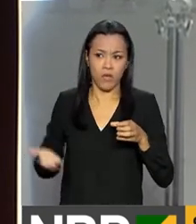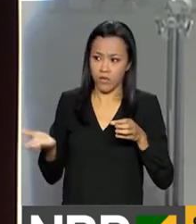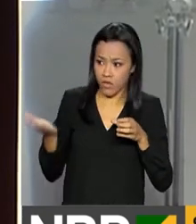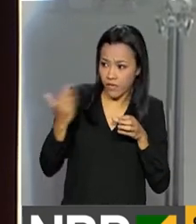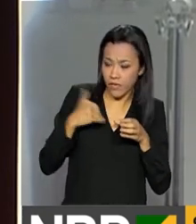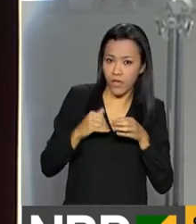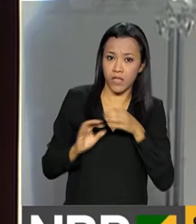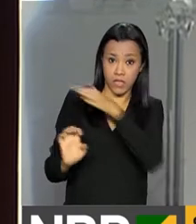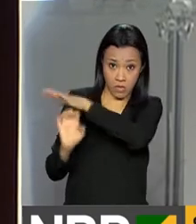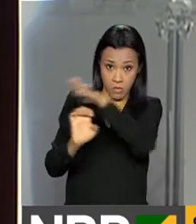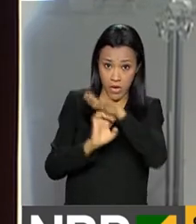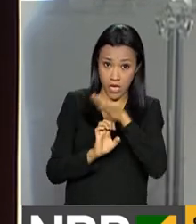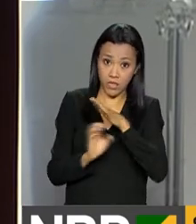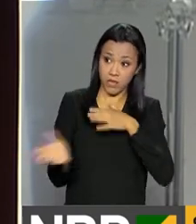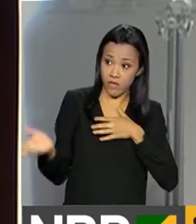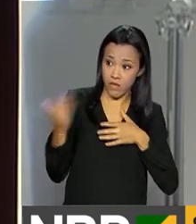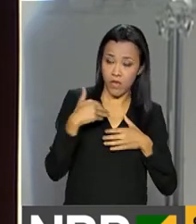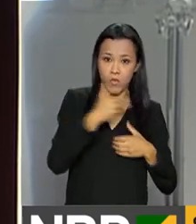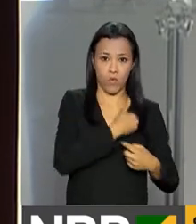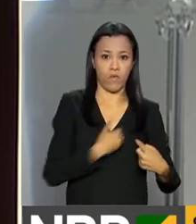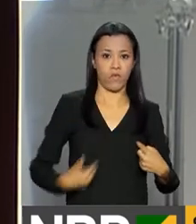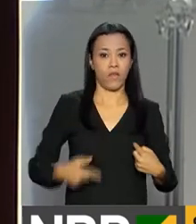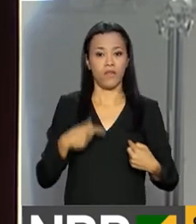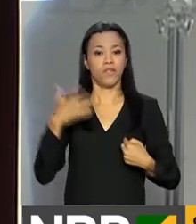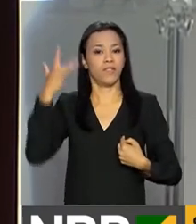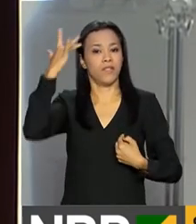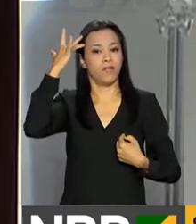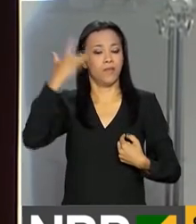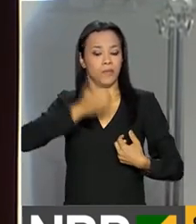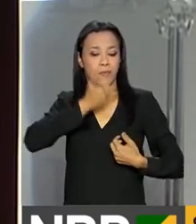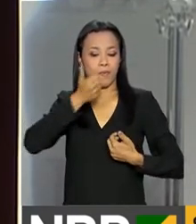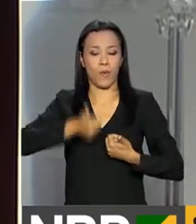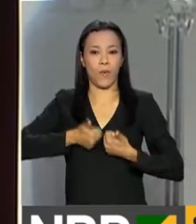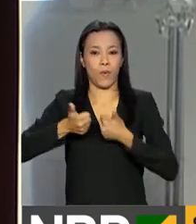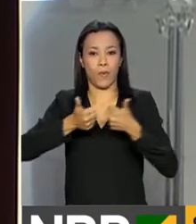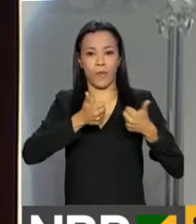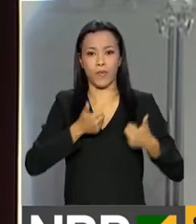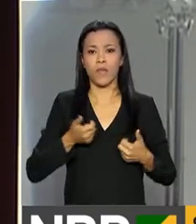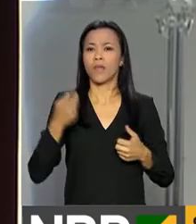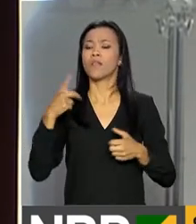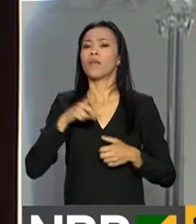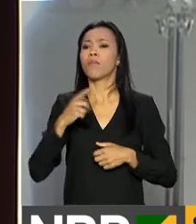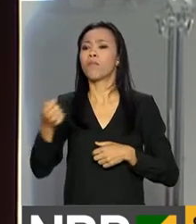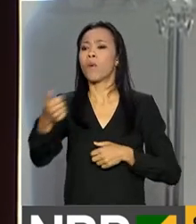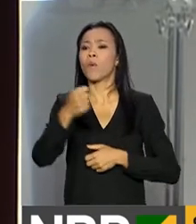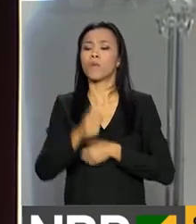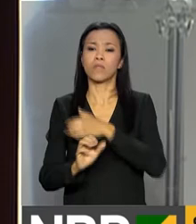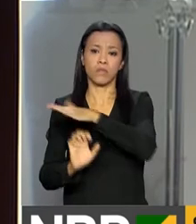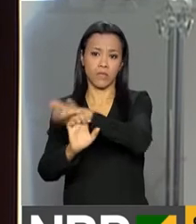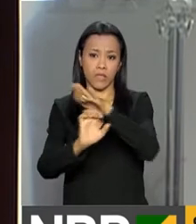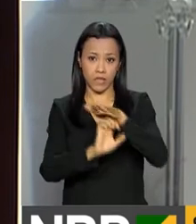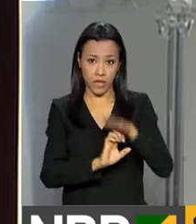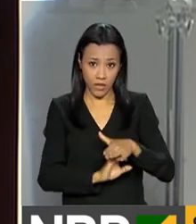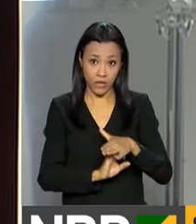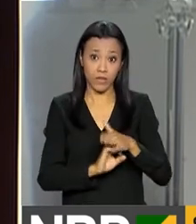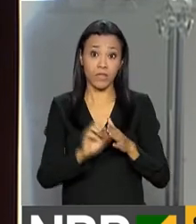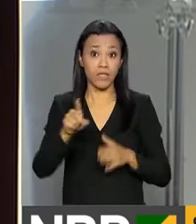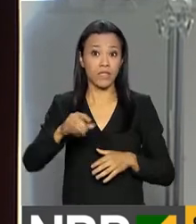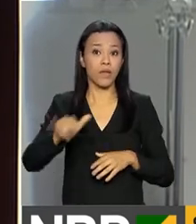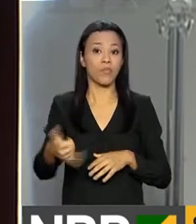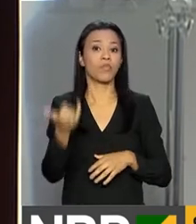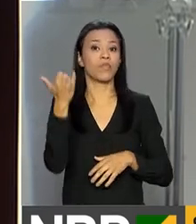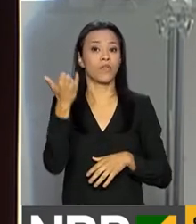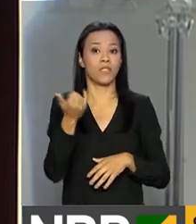também. Poucas empresas, poucos empresários que se beneficiam há muitos anos também do orçamento